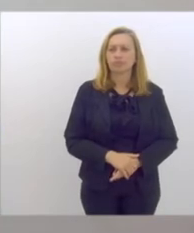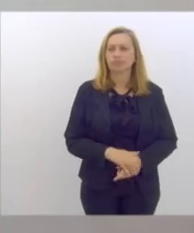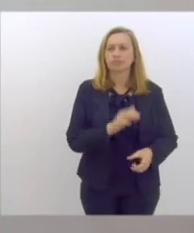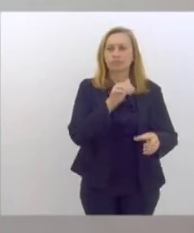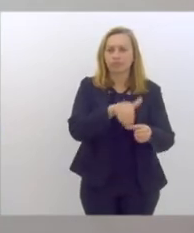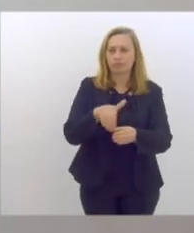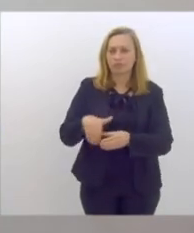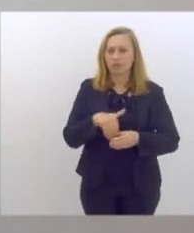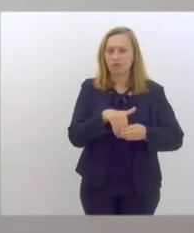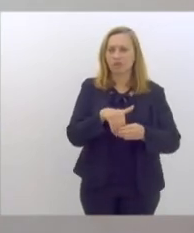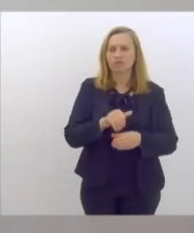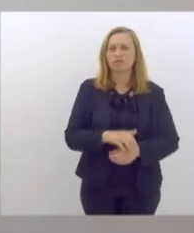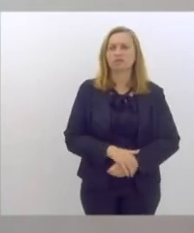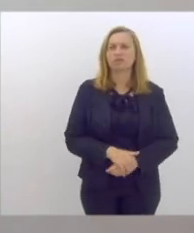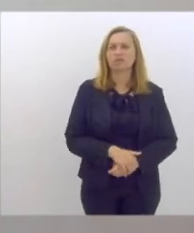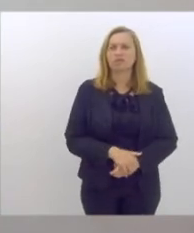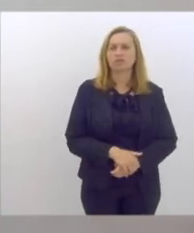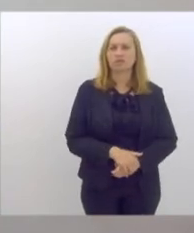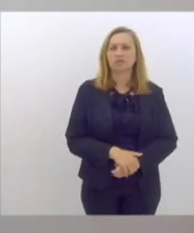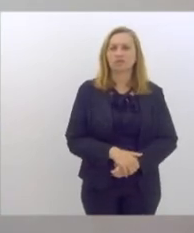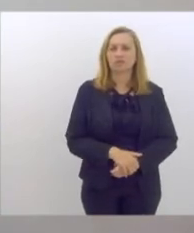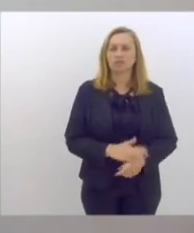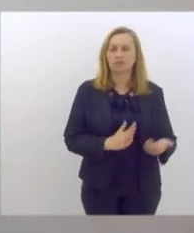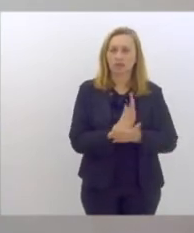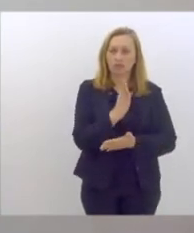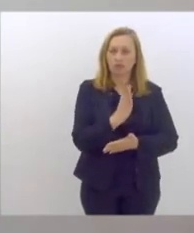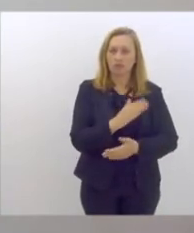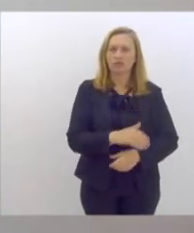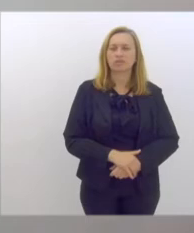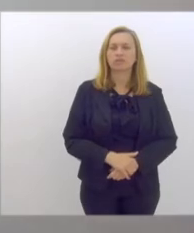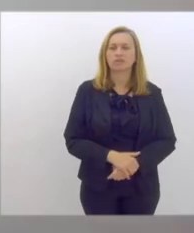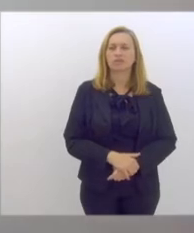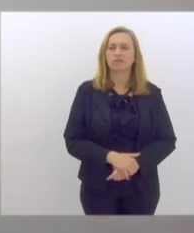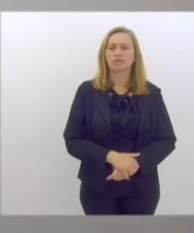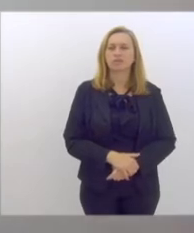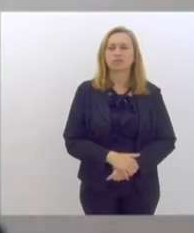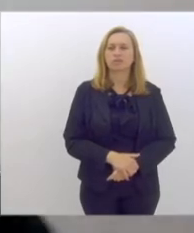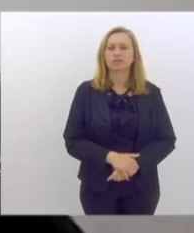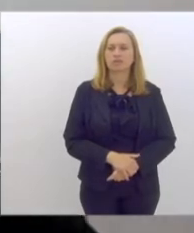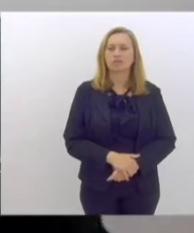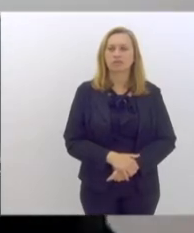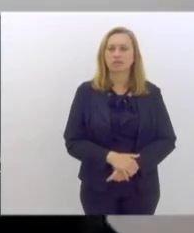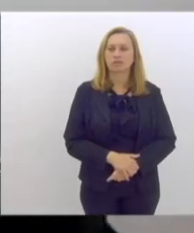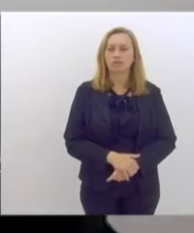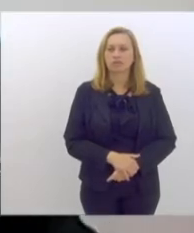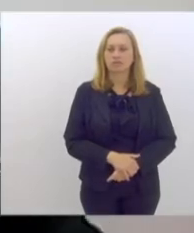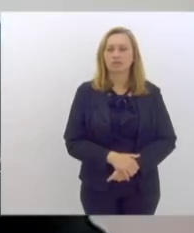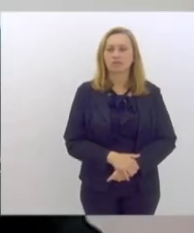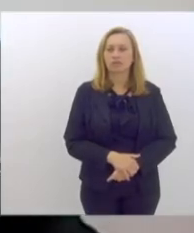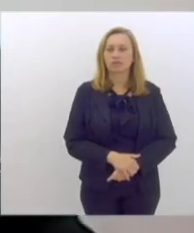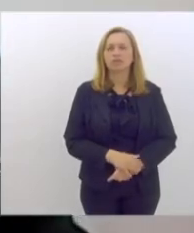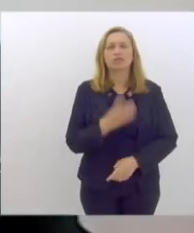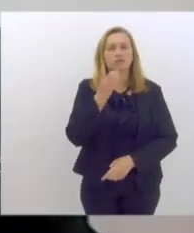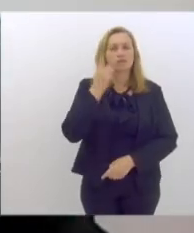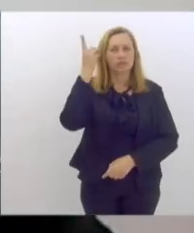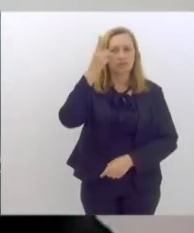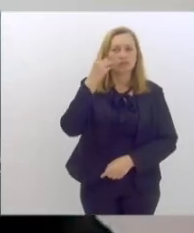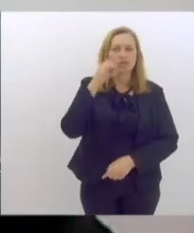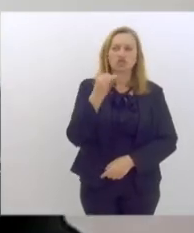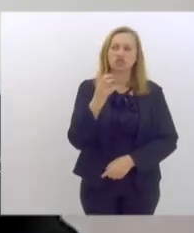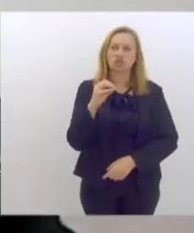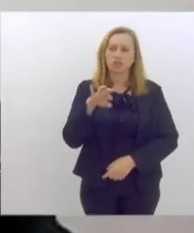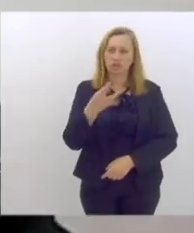e em votação e aprovado a relatoria deputado